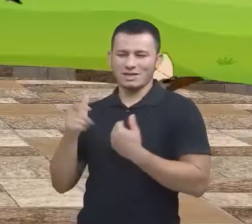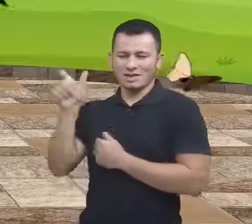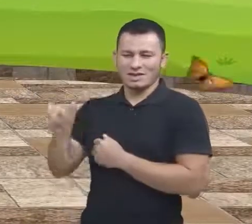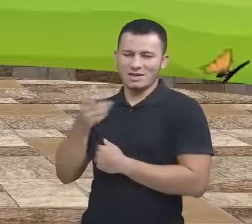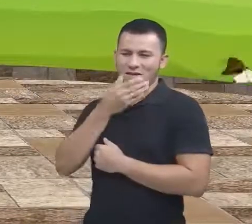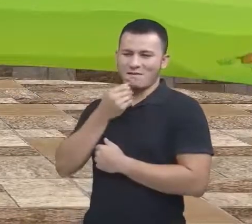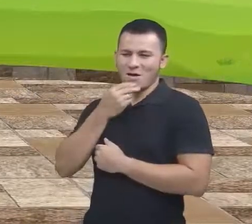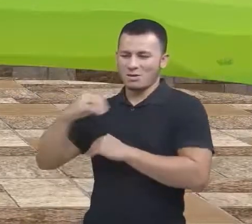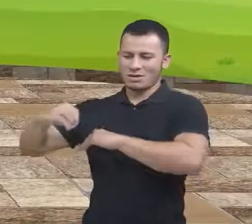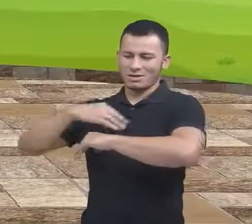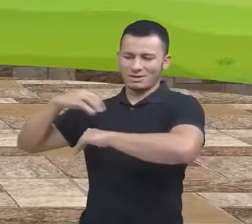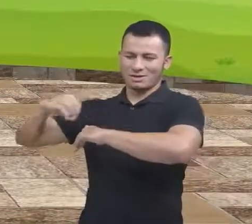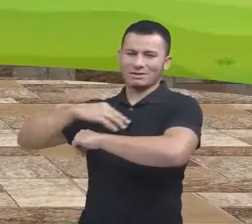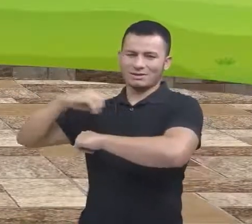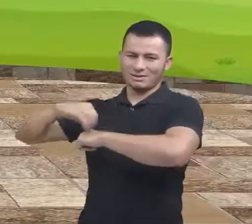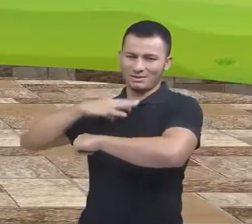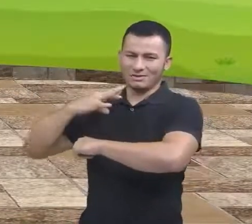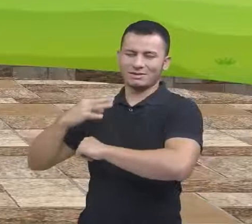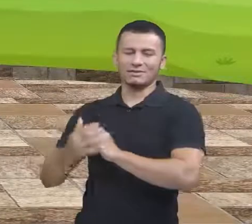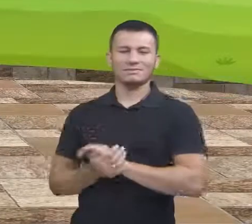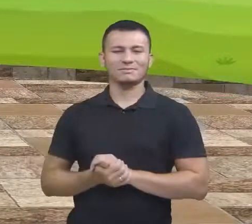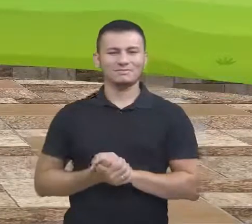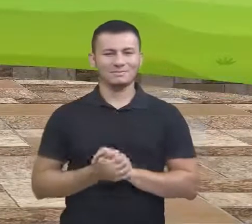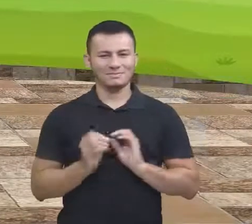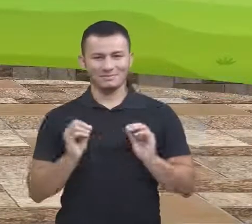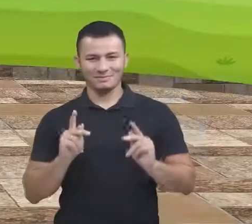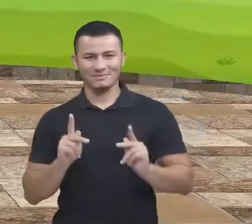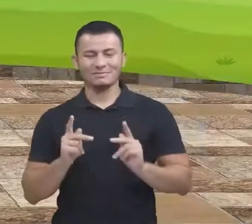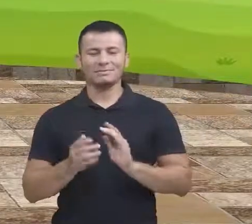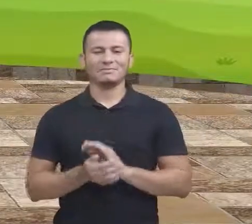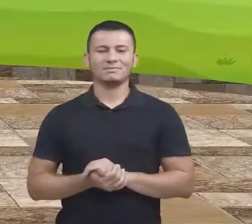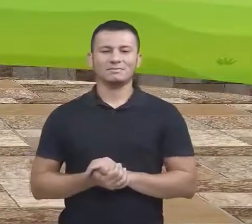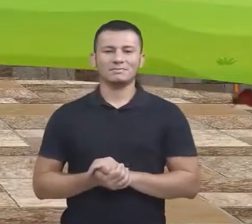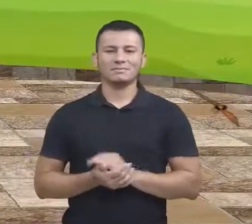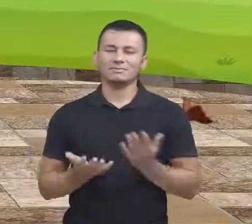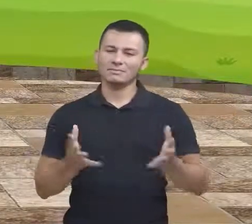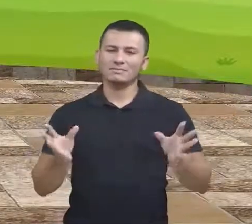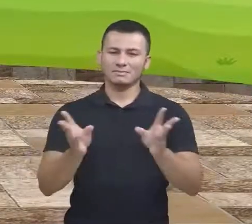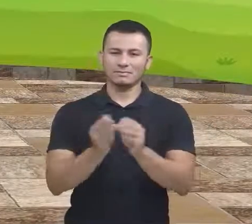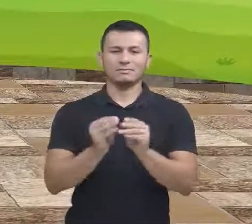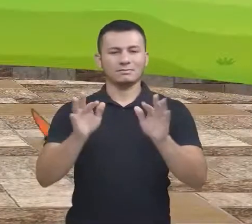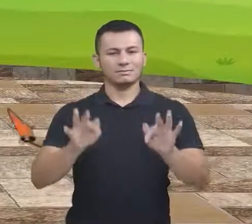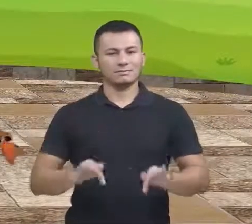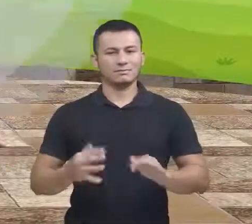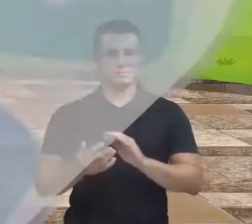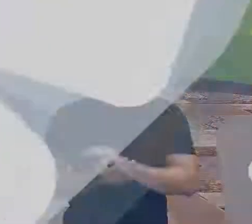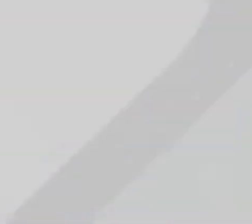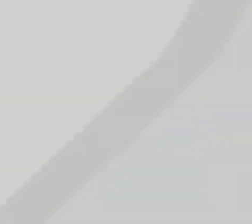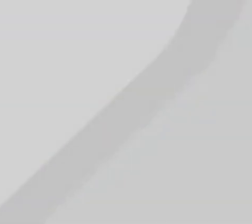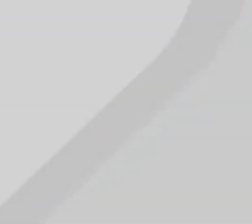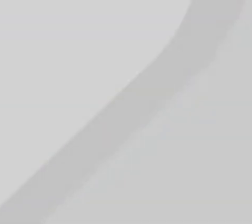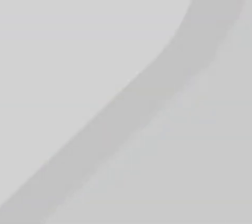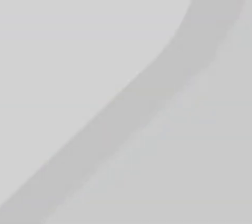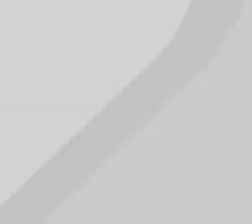passar um pouquinho do conhecimento dele para mim tá bom vamos para nossas considerações finais